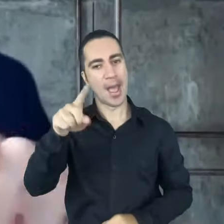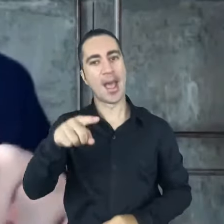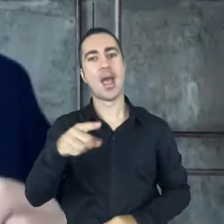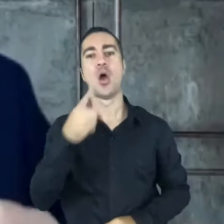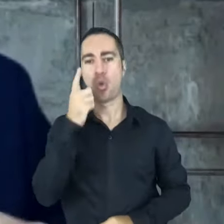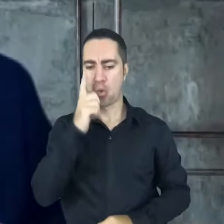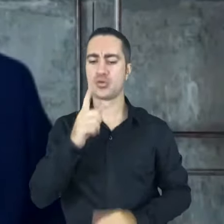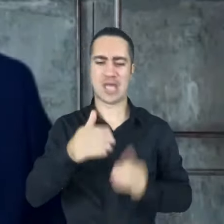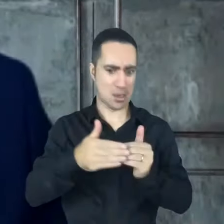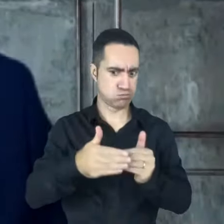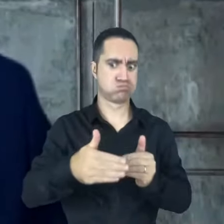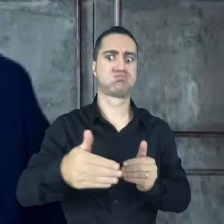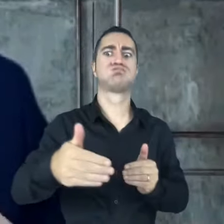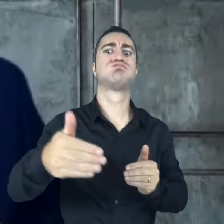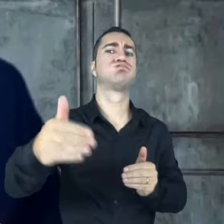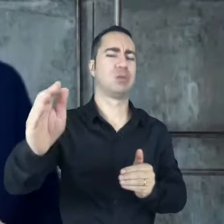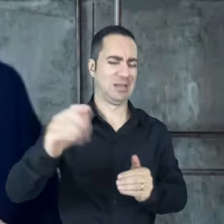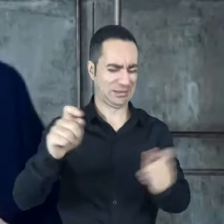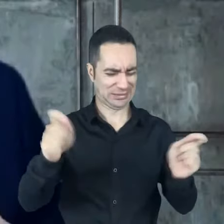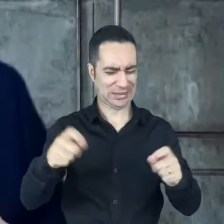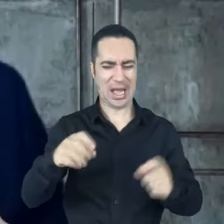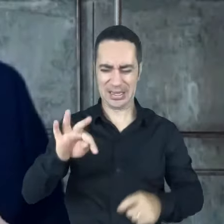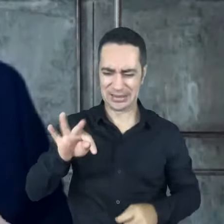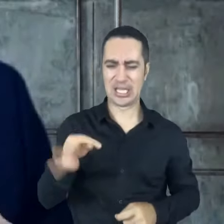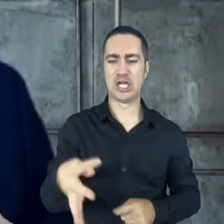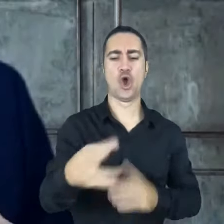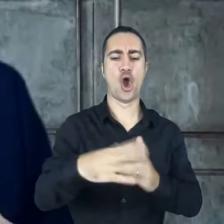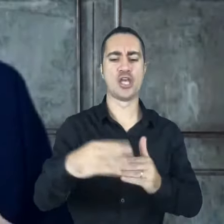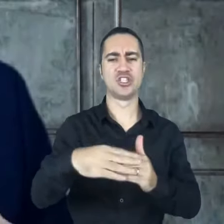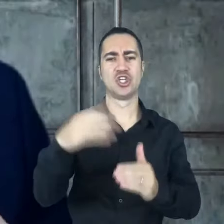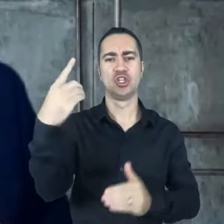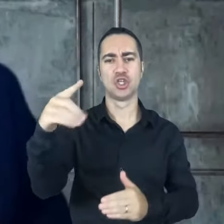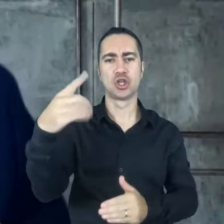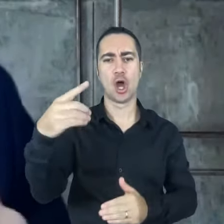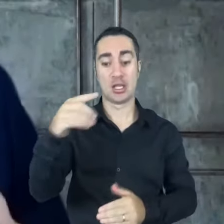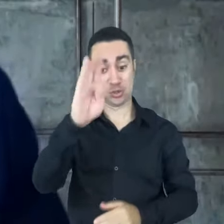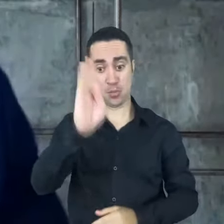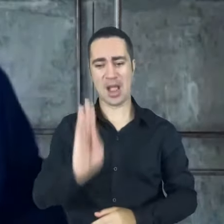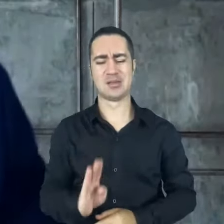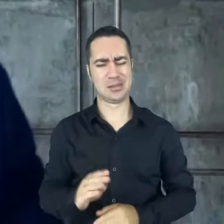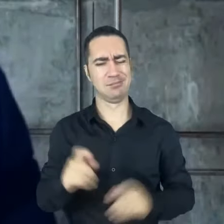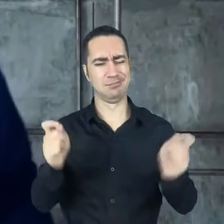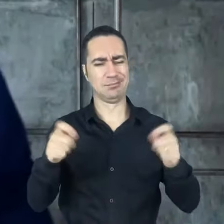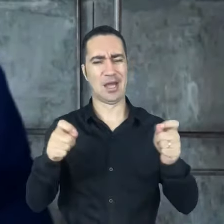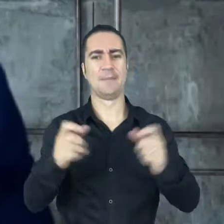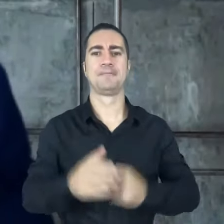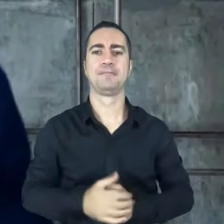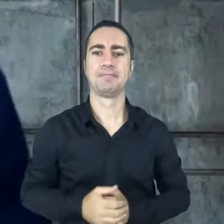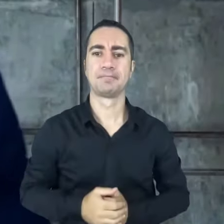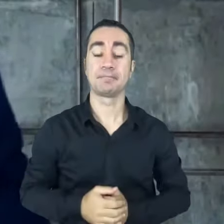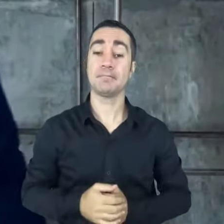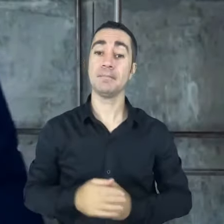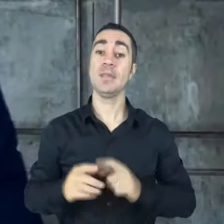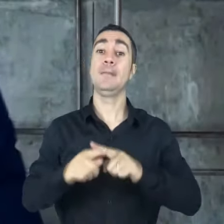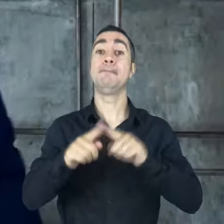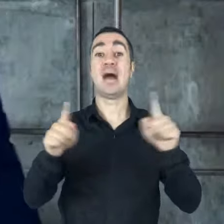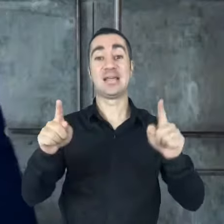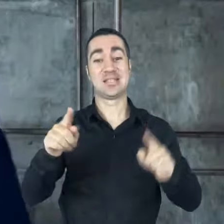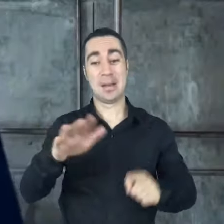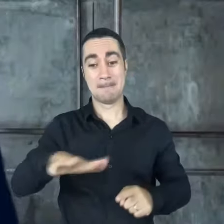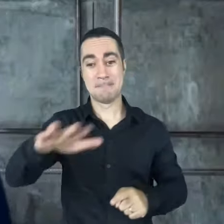trilhões de dólares, entendo, mesmo no Brasil. Tá? Agora, o mercado de carbono em si, a